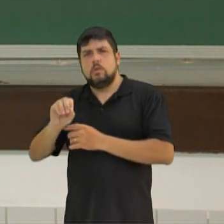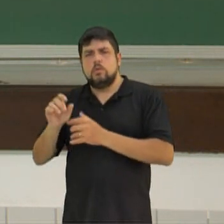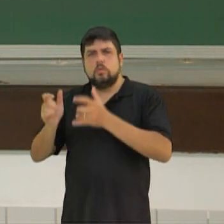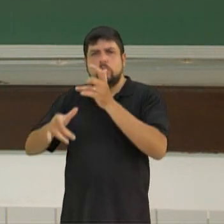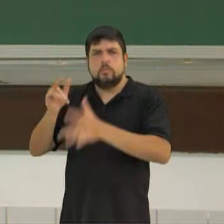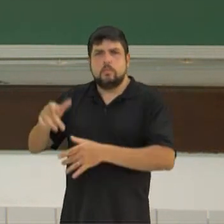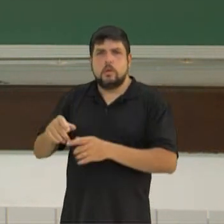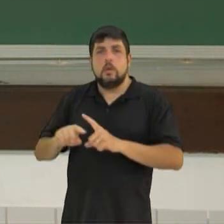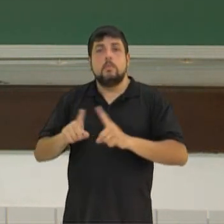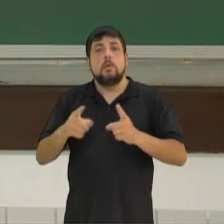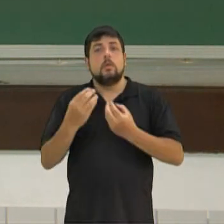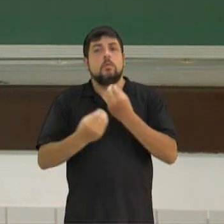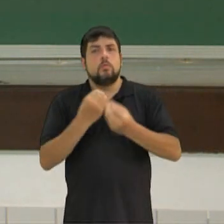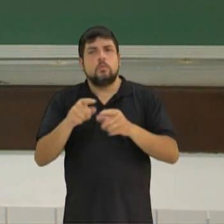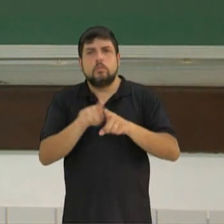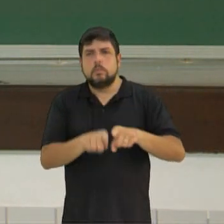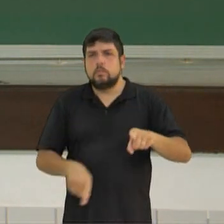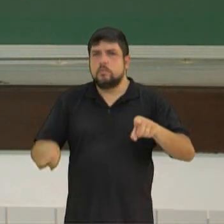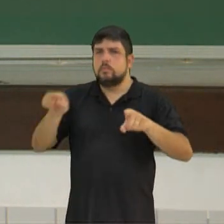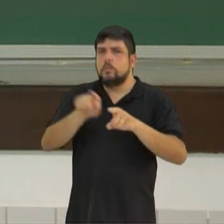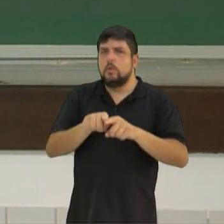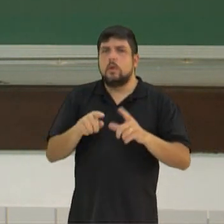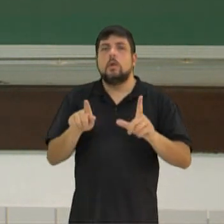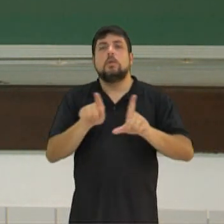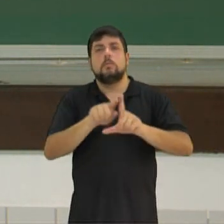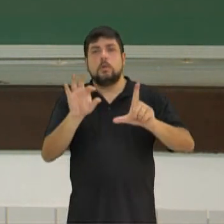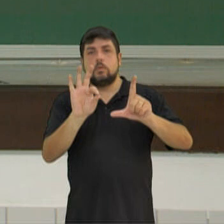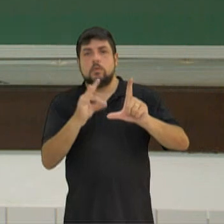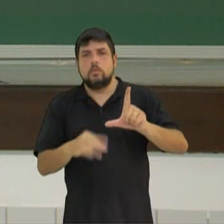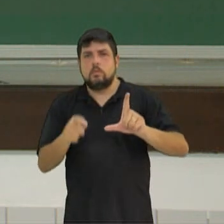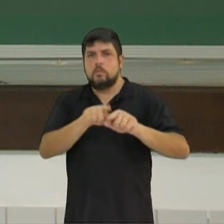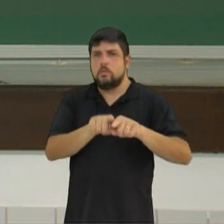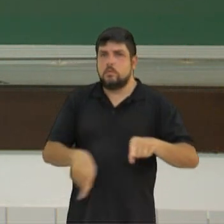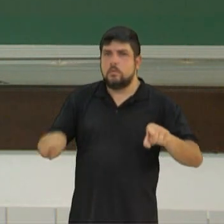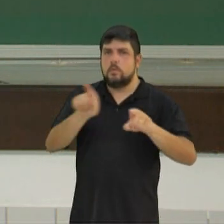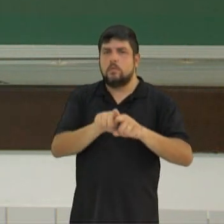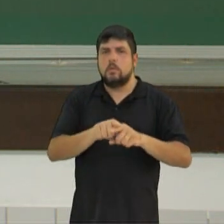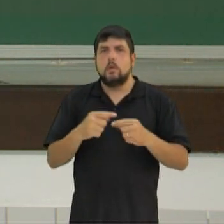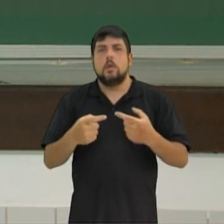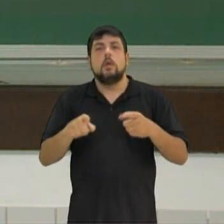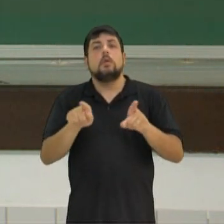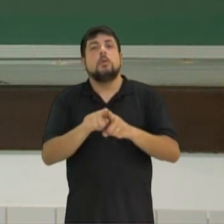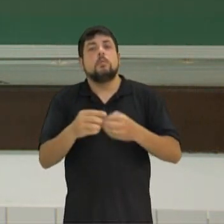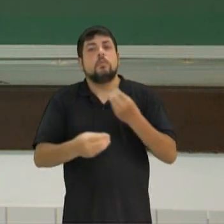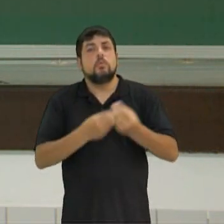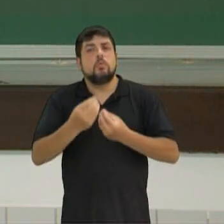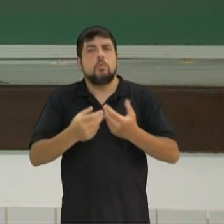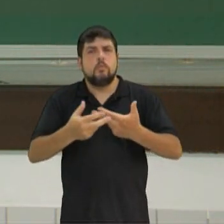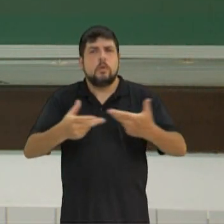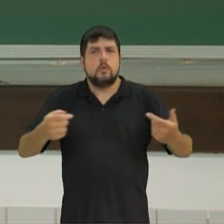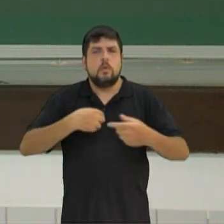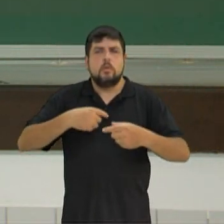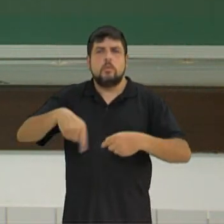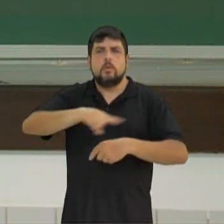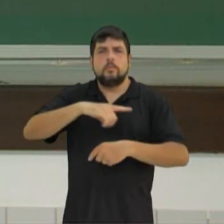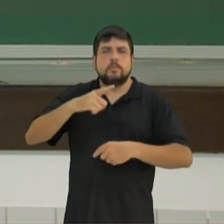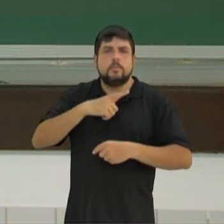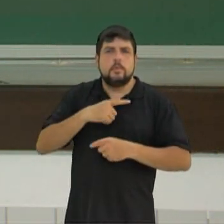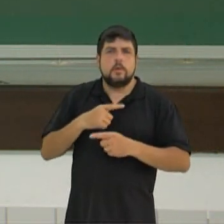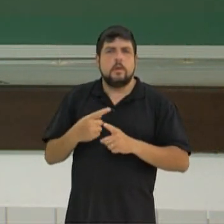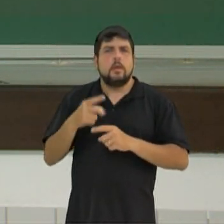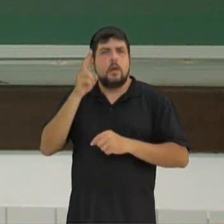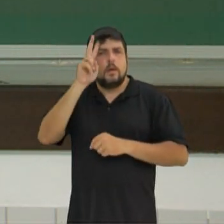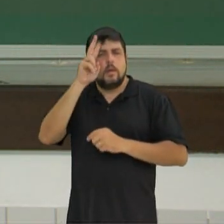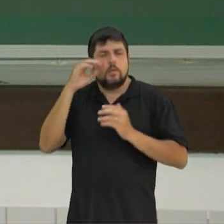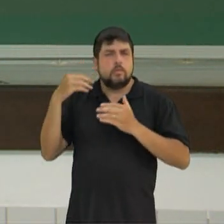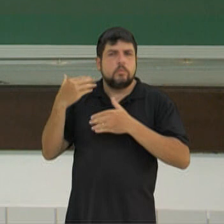de reciclagem, de logística reversa e de como as coisas que a gente tem, qual é a história delas, o porquê nós temos